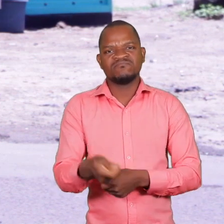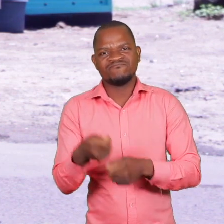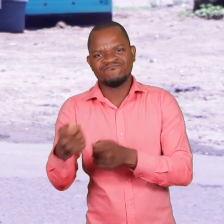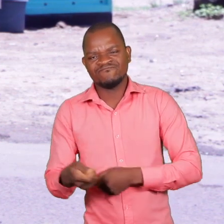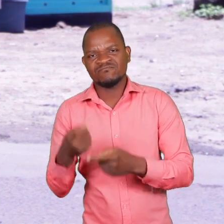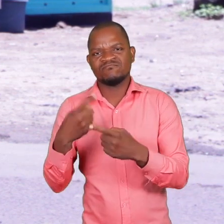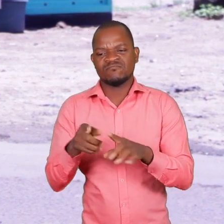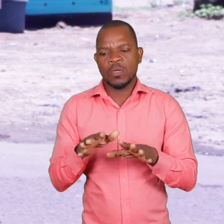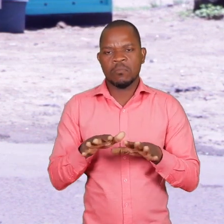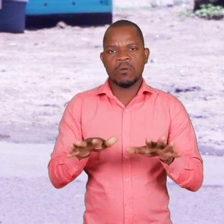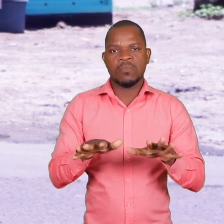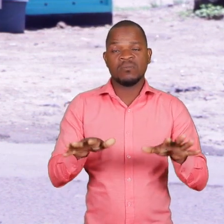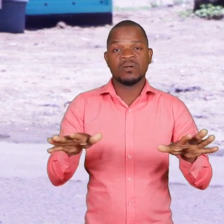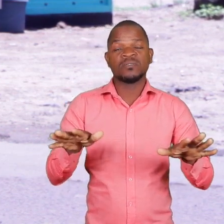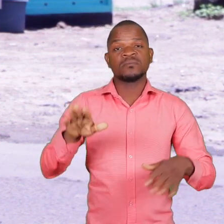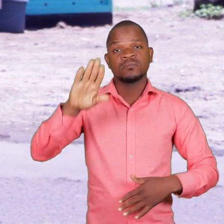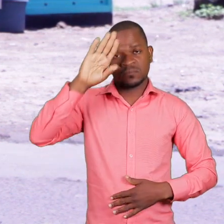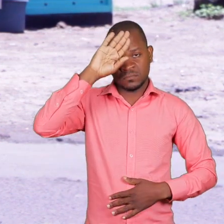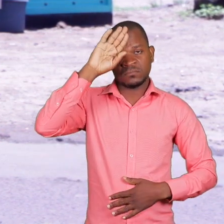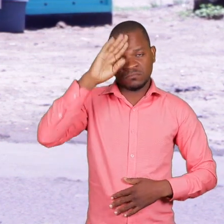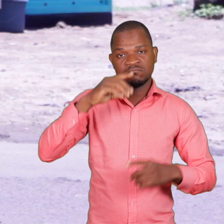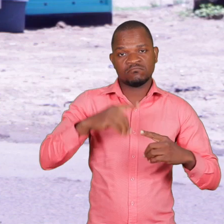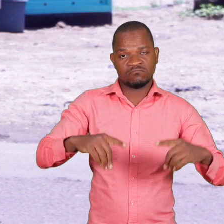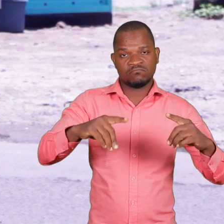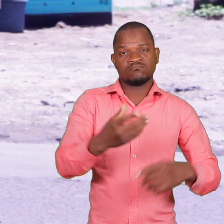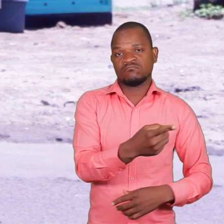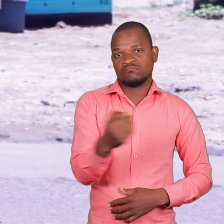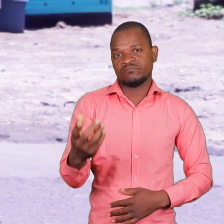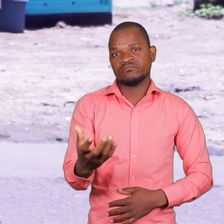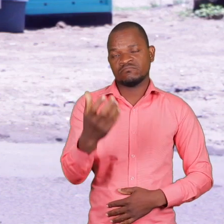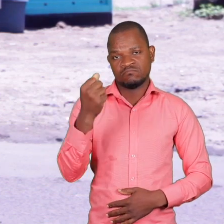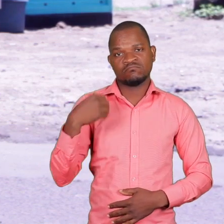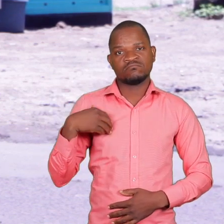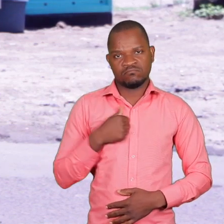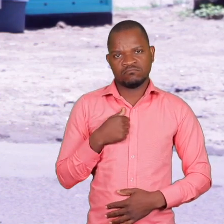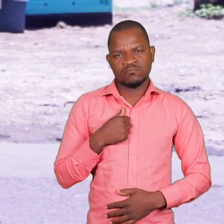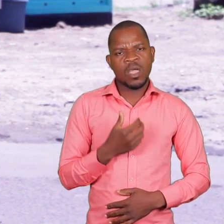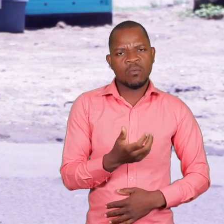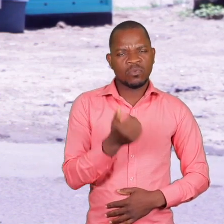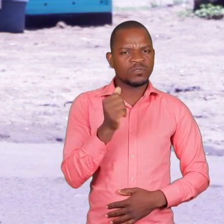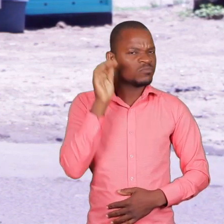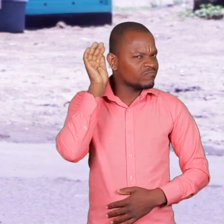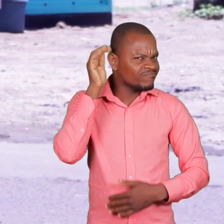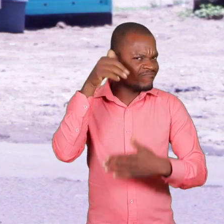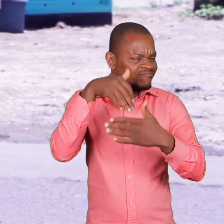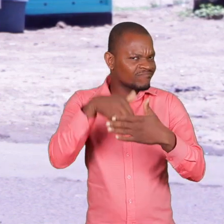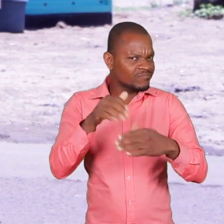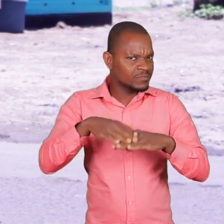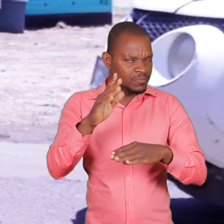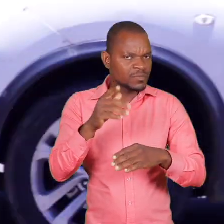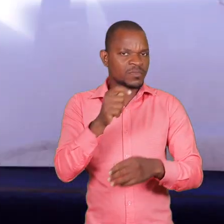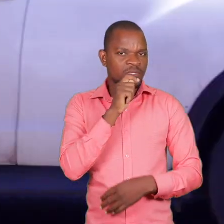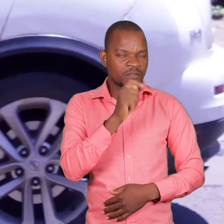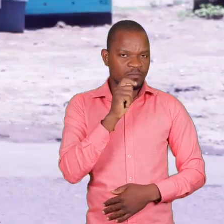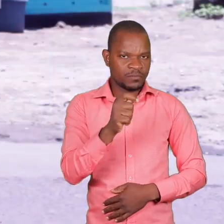de alimentação, espalhando doenças mortais entre a população. Vamos aumentar os nossos conhecimentos sobre este assunto